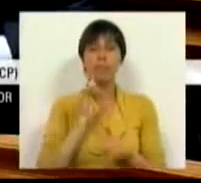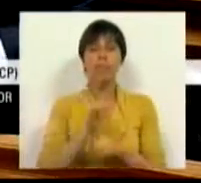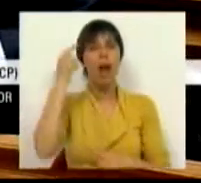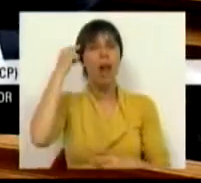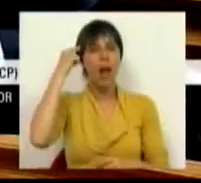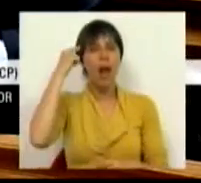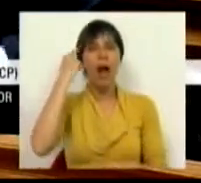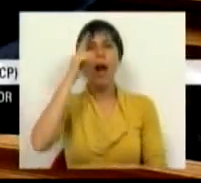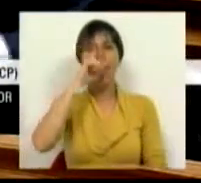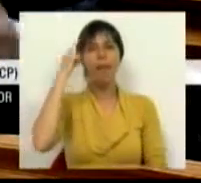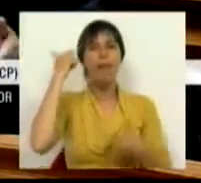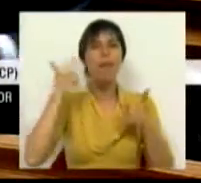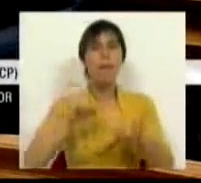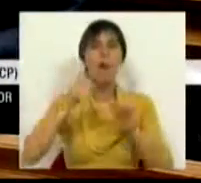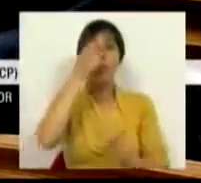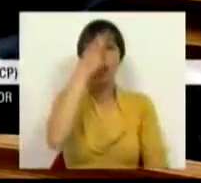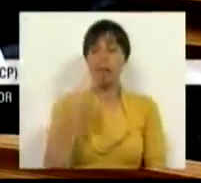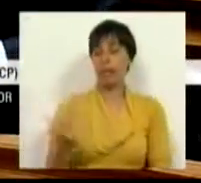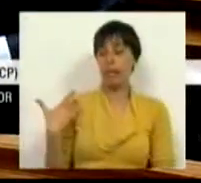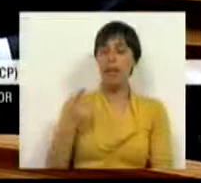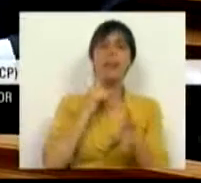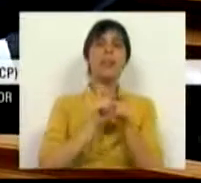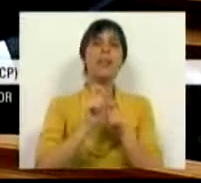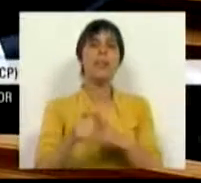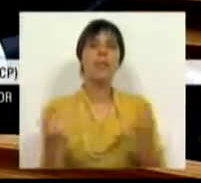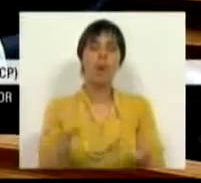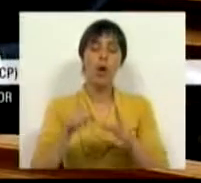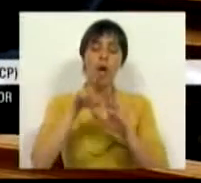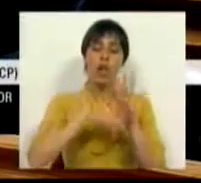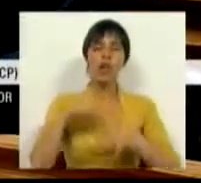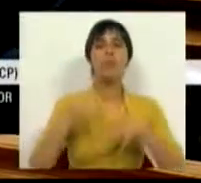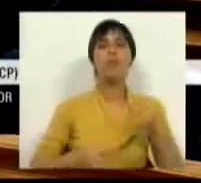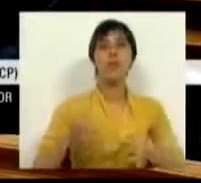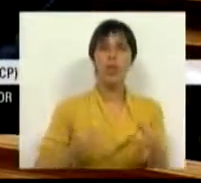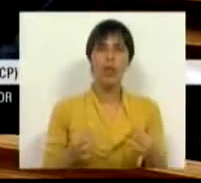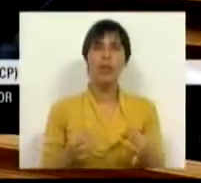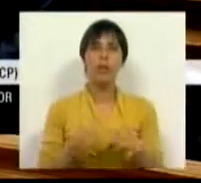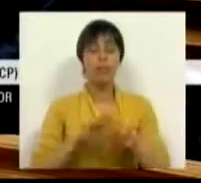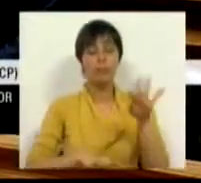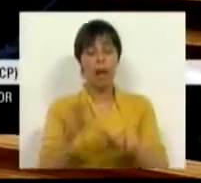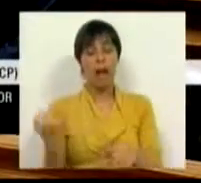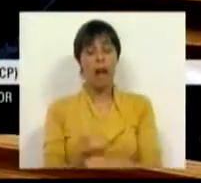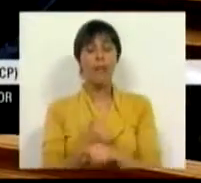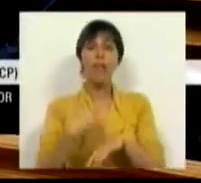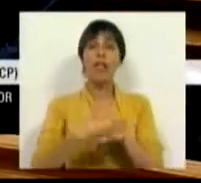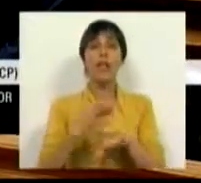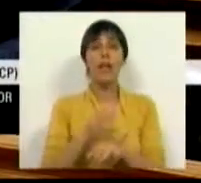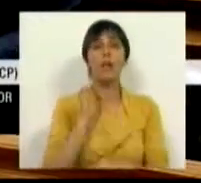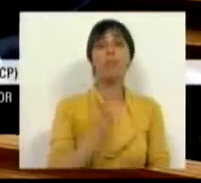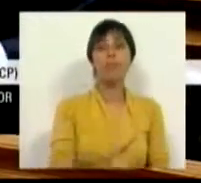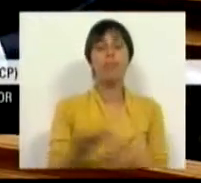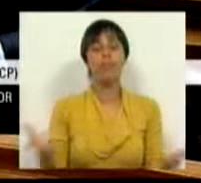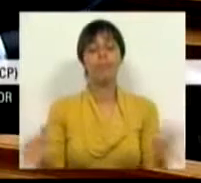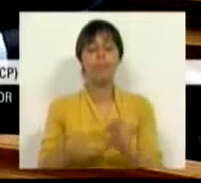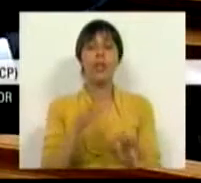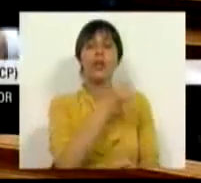bem presente aquilo que foi uma história recente da definição de um regime jurídico de exercício de atividade neste setor que